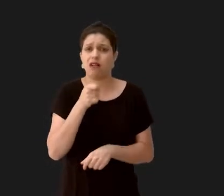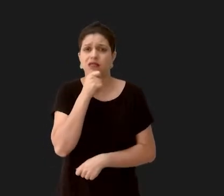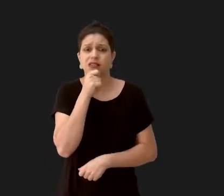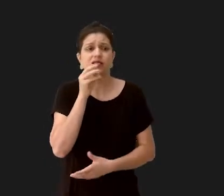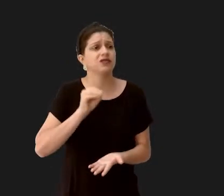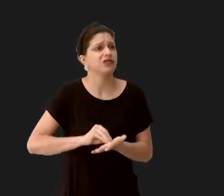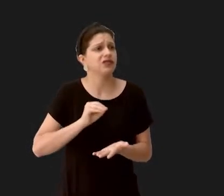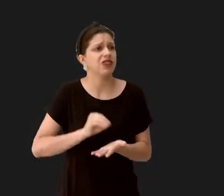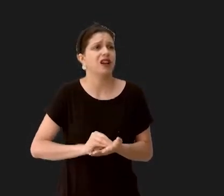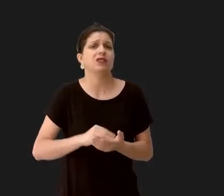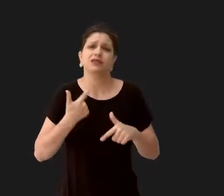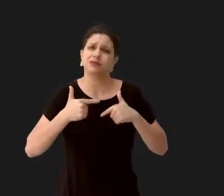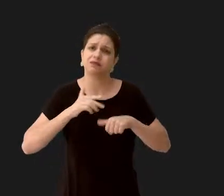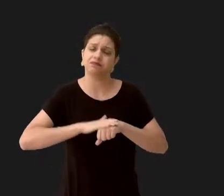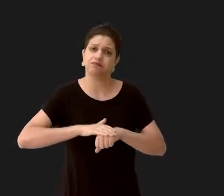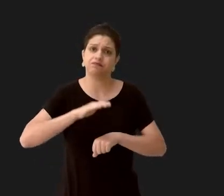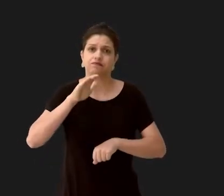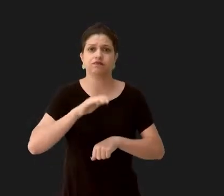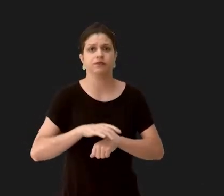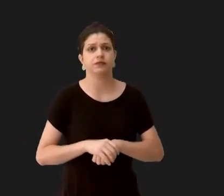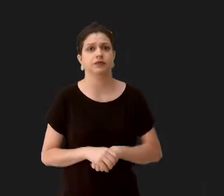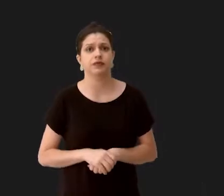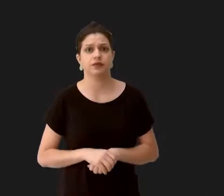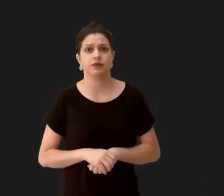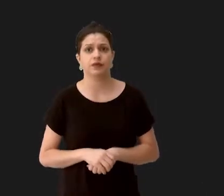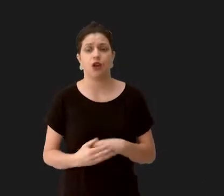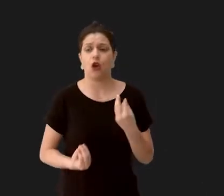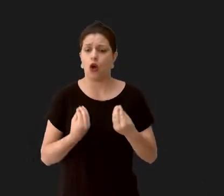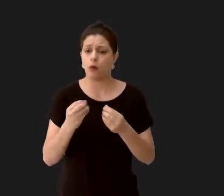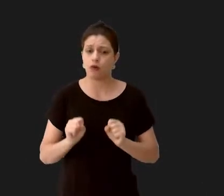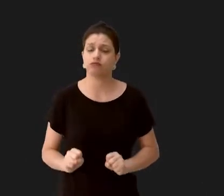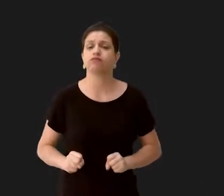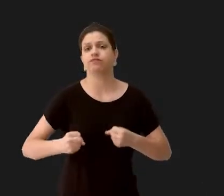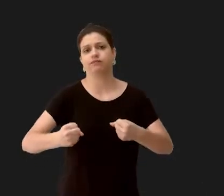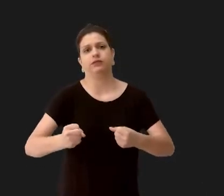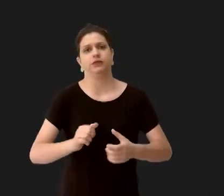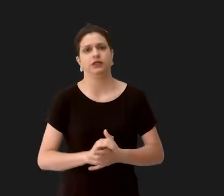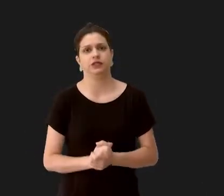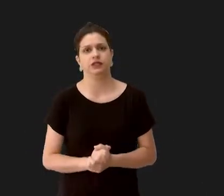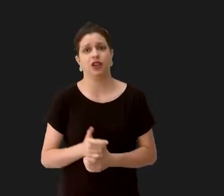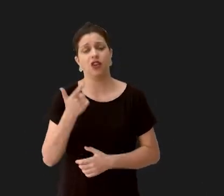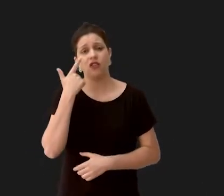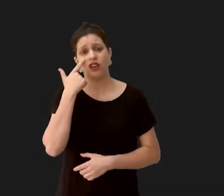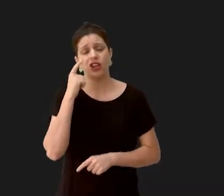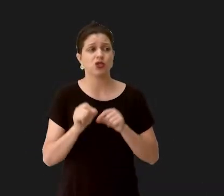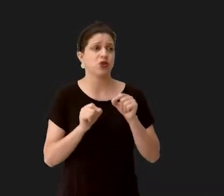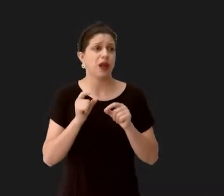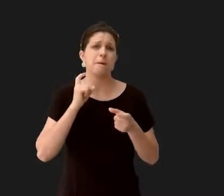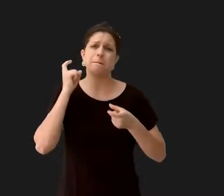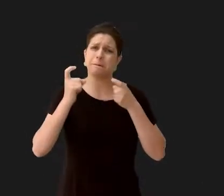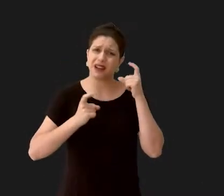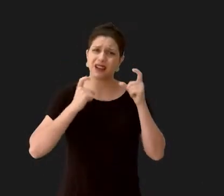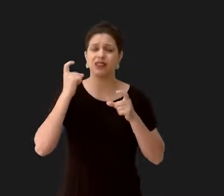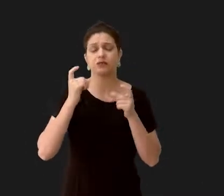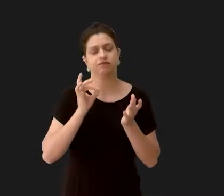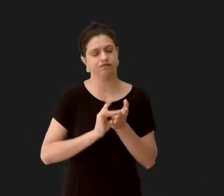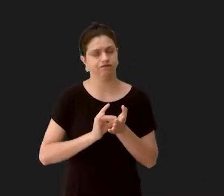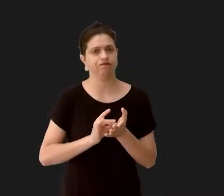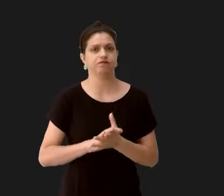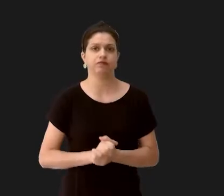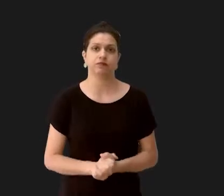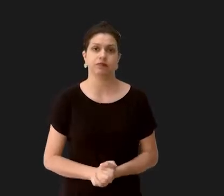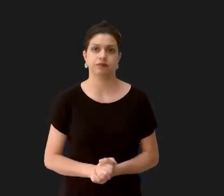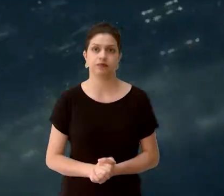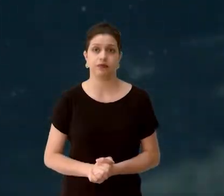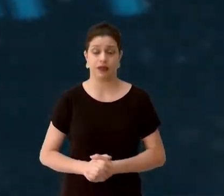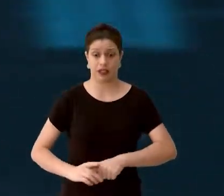contaminados e não passa nenhuma ação efetiva, não passa nada relacionado ao combate. Eu vejo isso como muito preocupante,